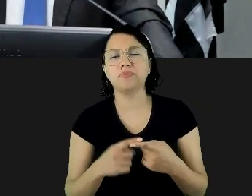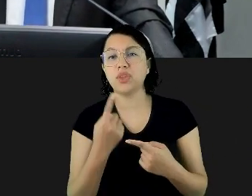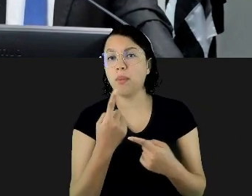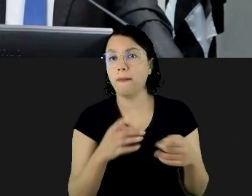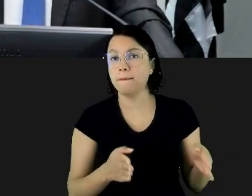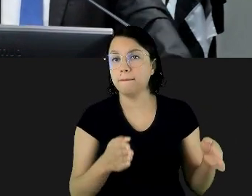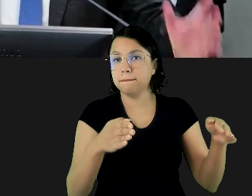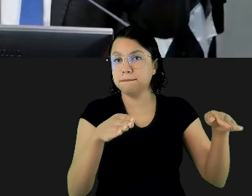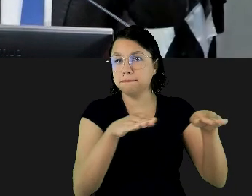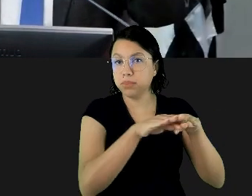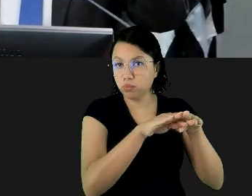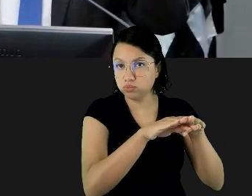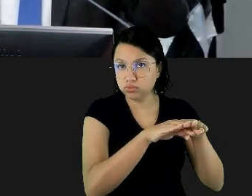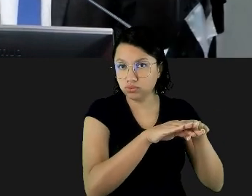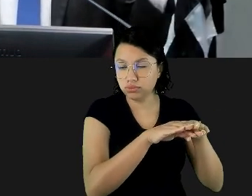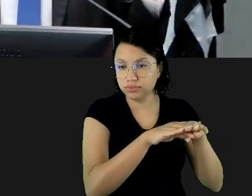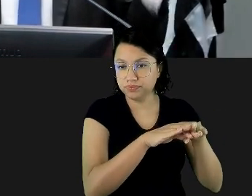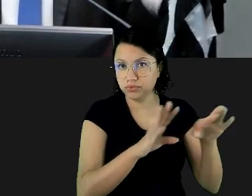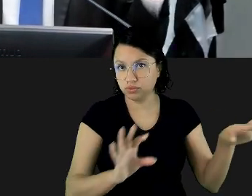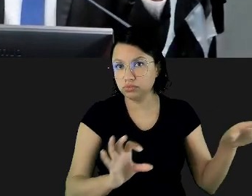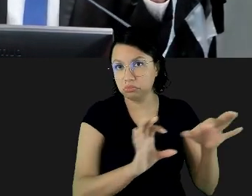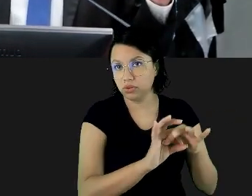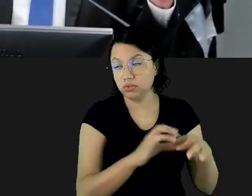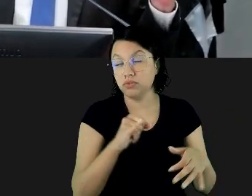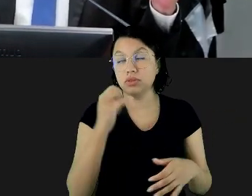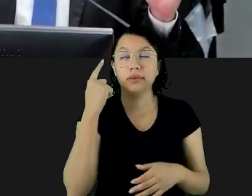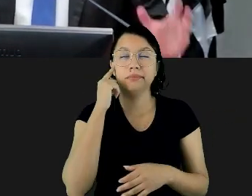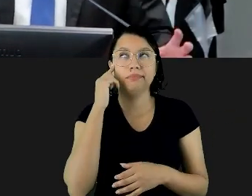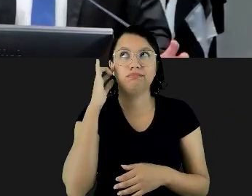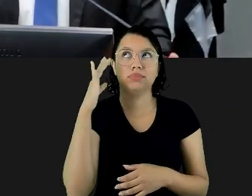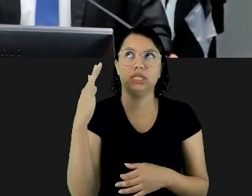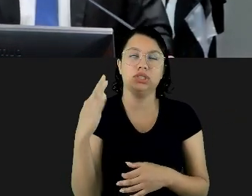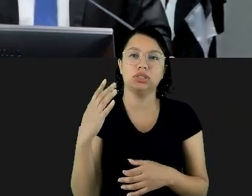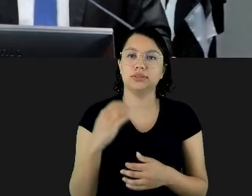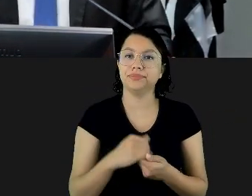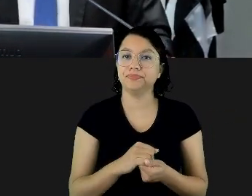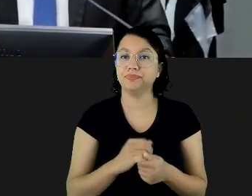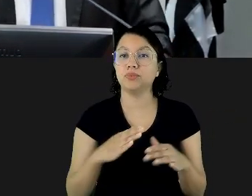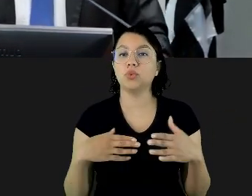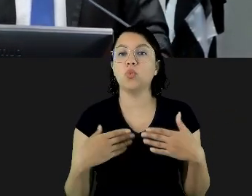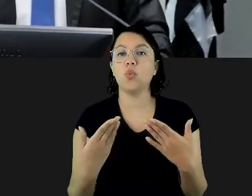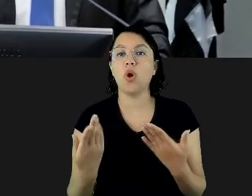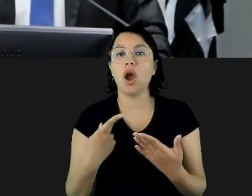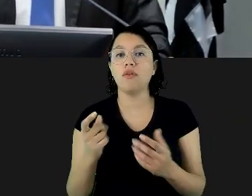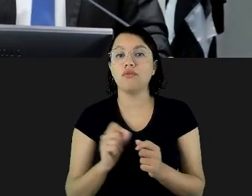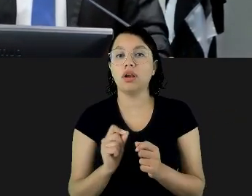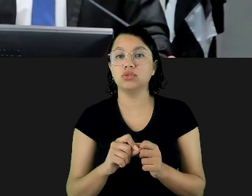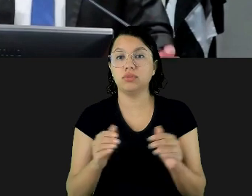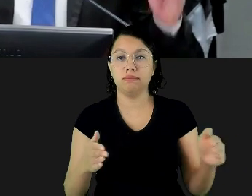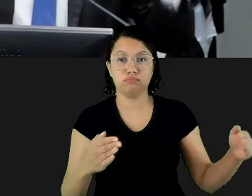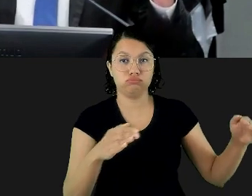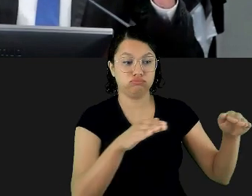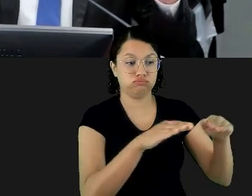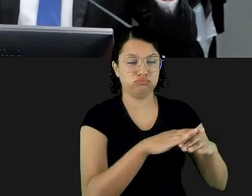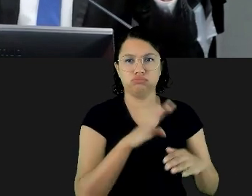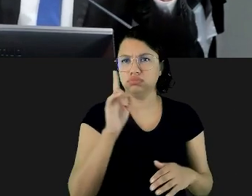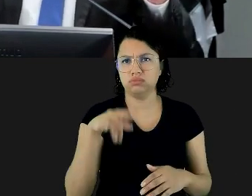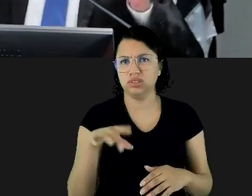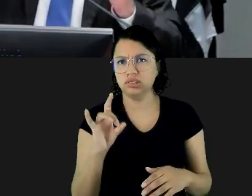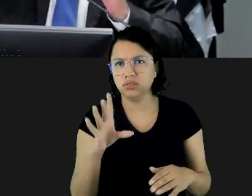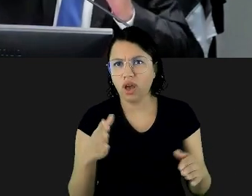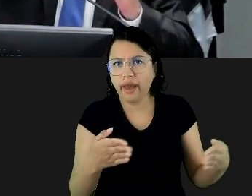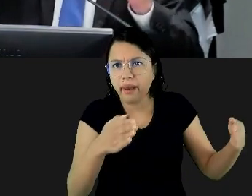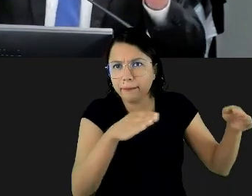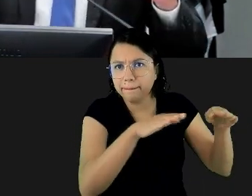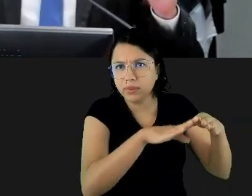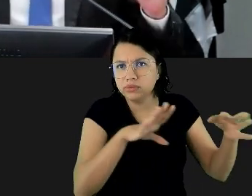vocês imaginarem na cabeça de vocês, quando a gente faz uma ponte, não é só a ponte que liga